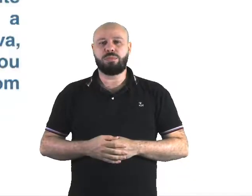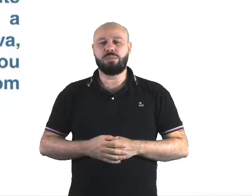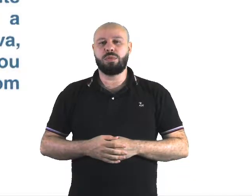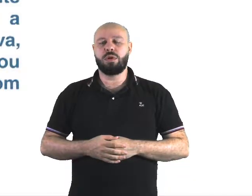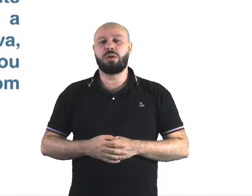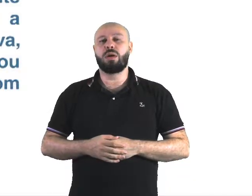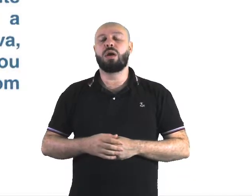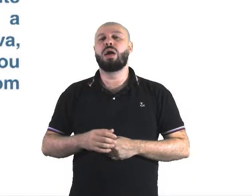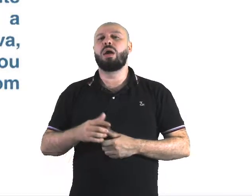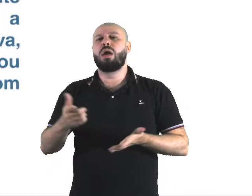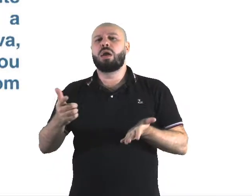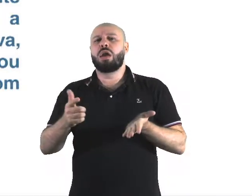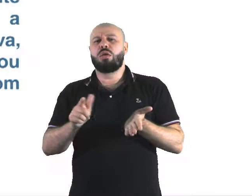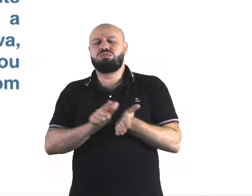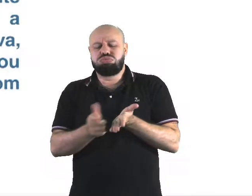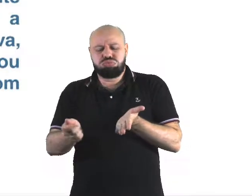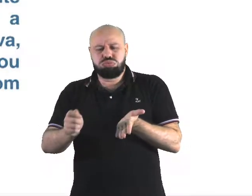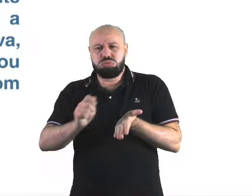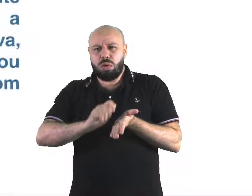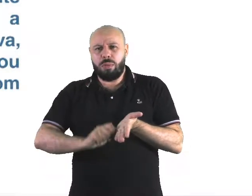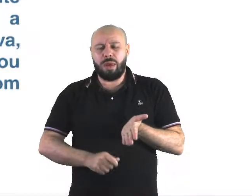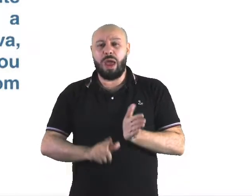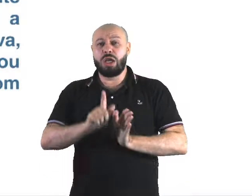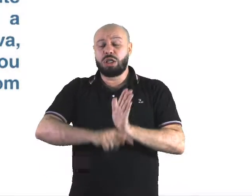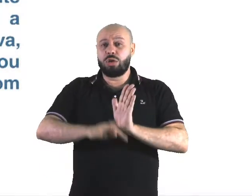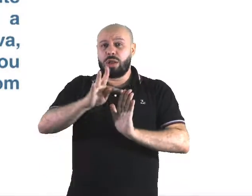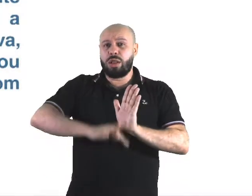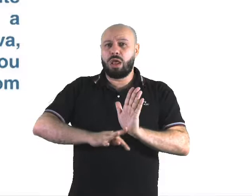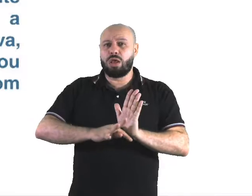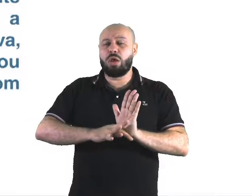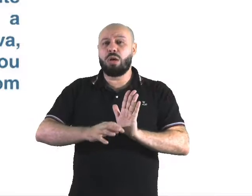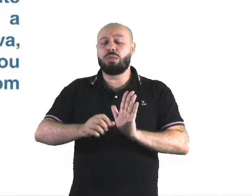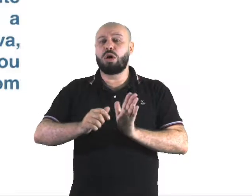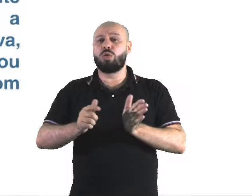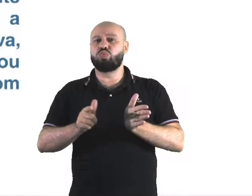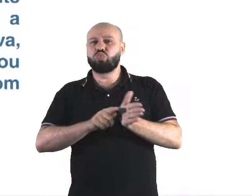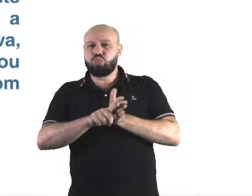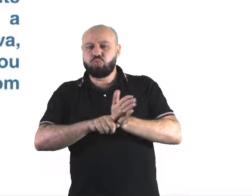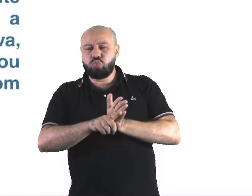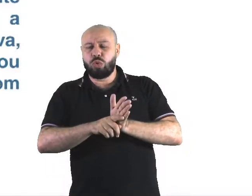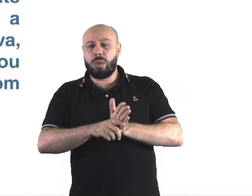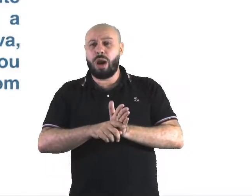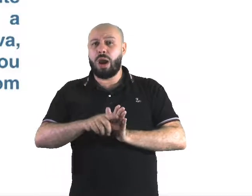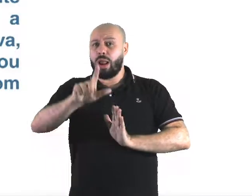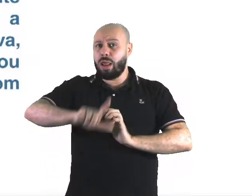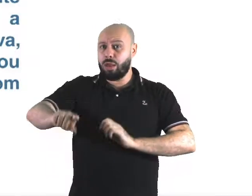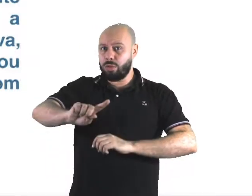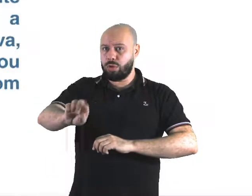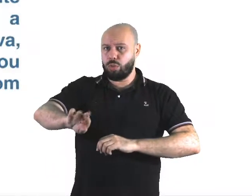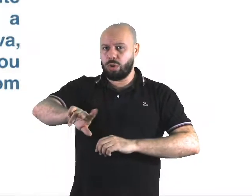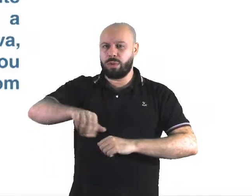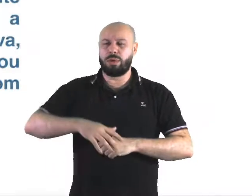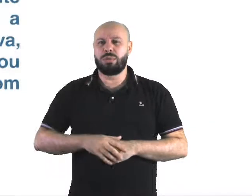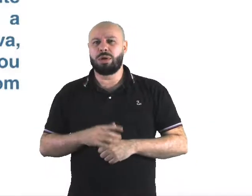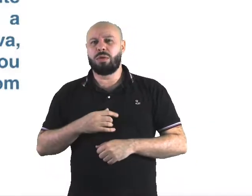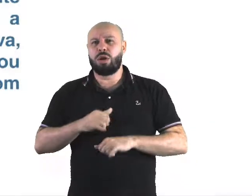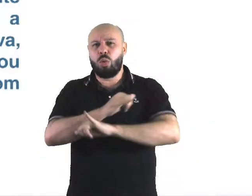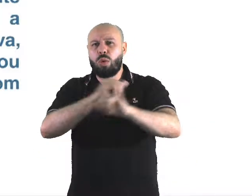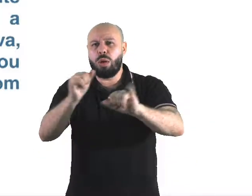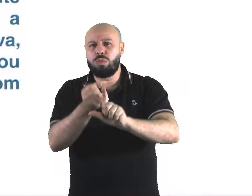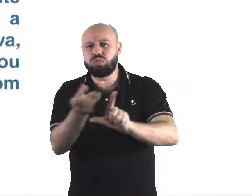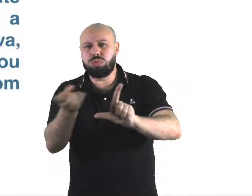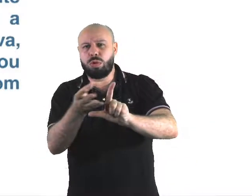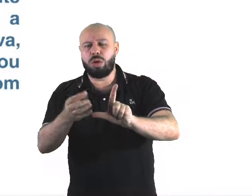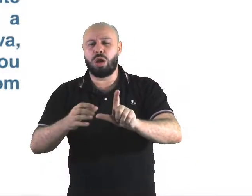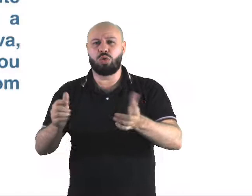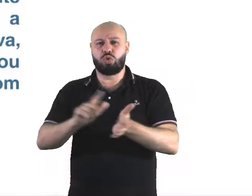Então, o que é uma reportagem? É um gênero textual jornalístico não literário, veiculado nos meios de comunicação,